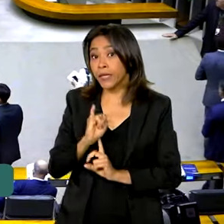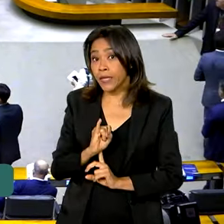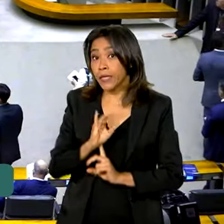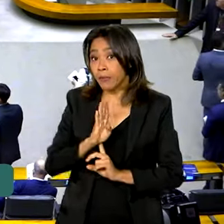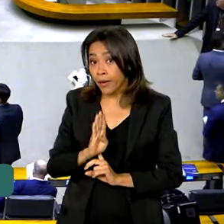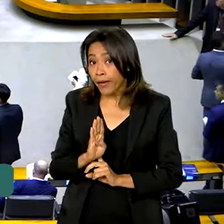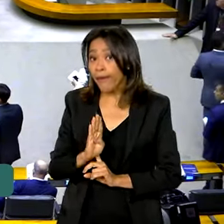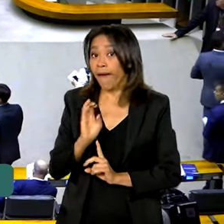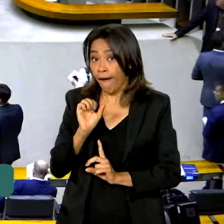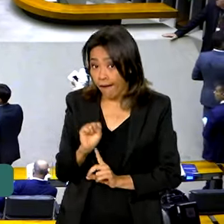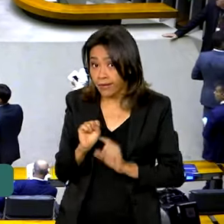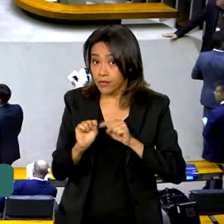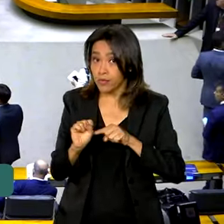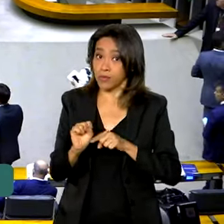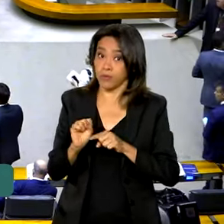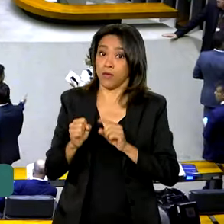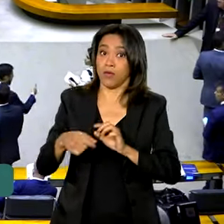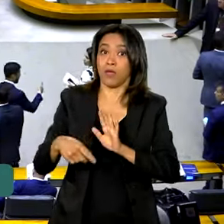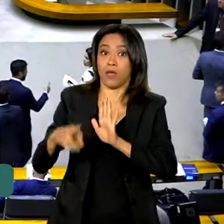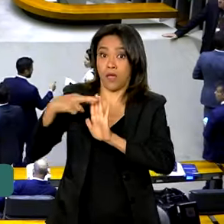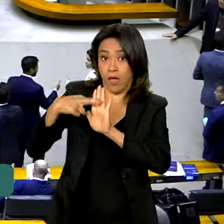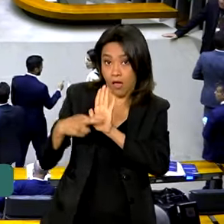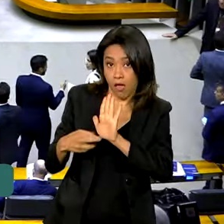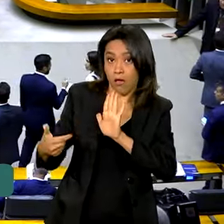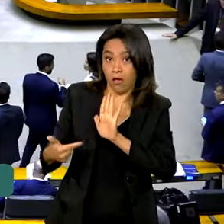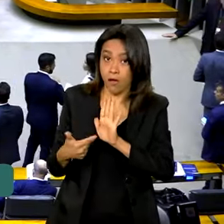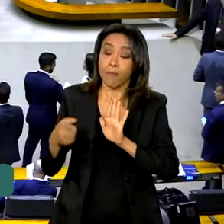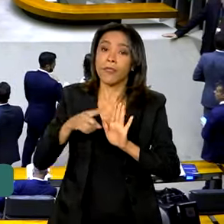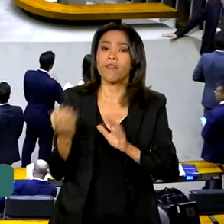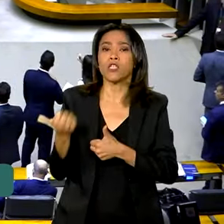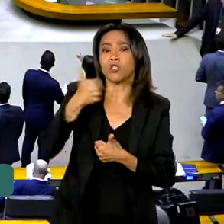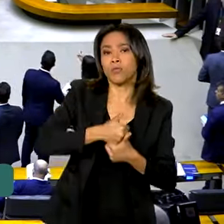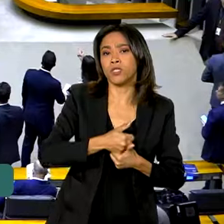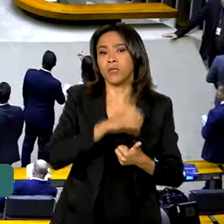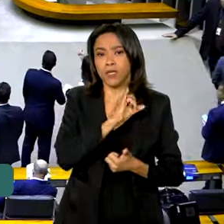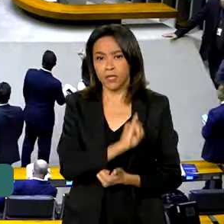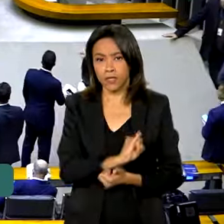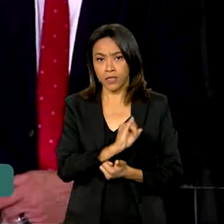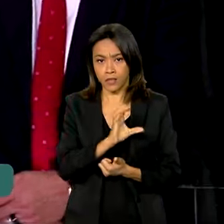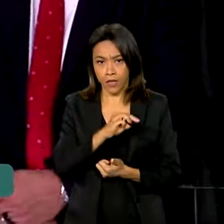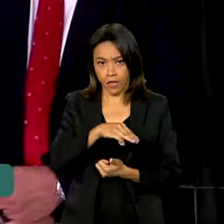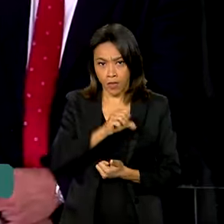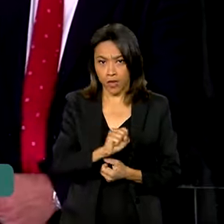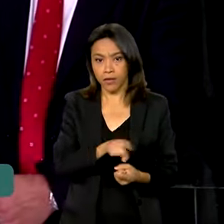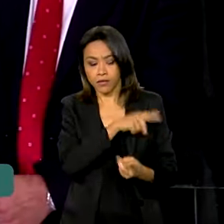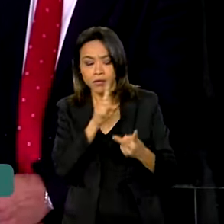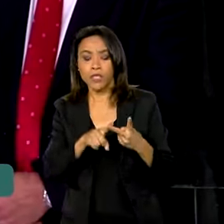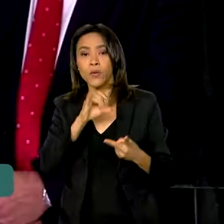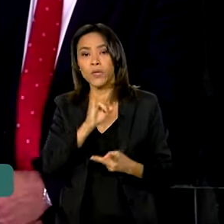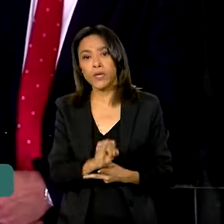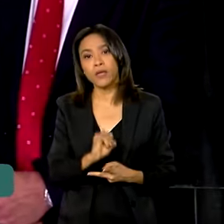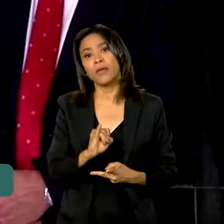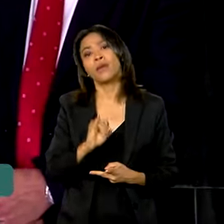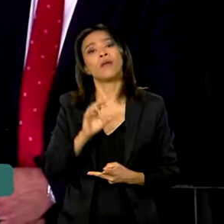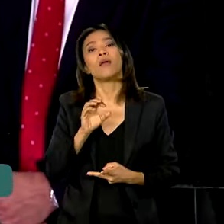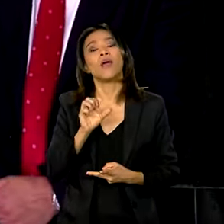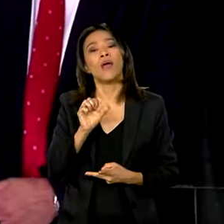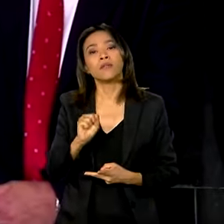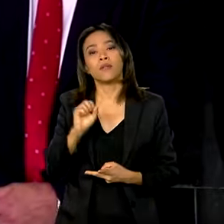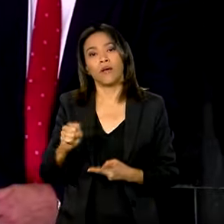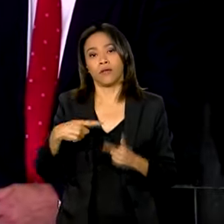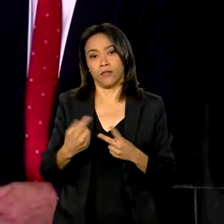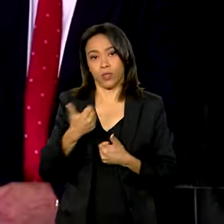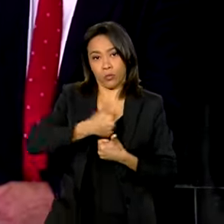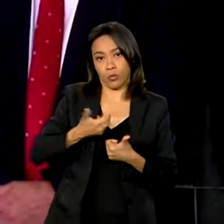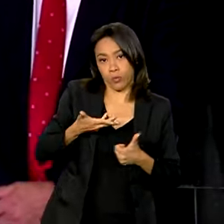O novo imposto vai substituir os atuais ICMS e ISS. A prioridade e necessidade do governo